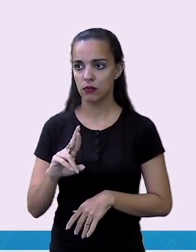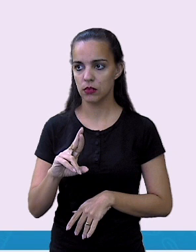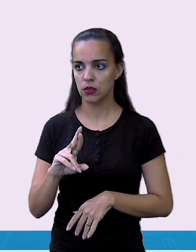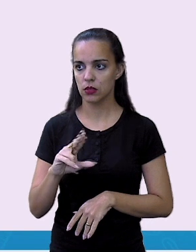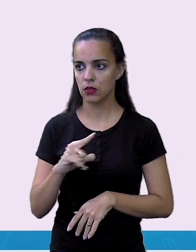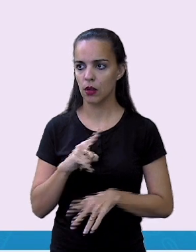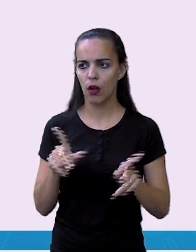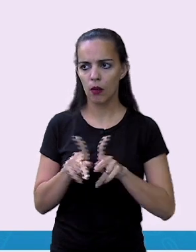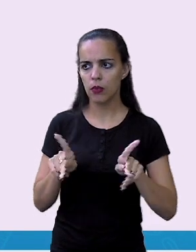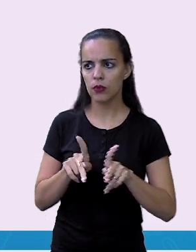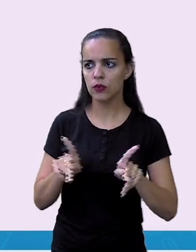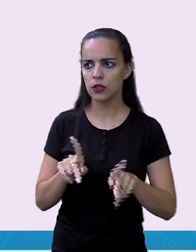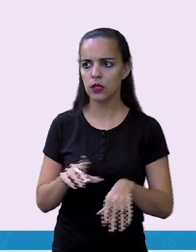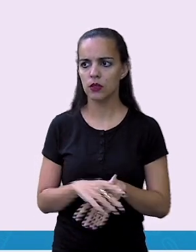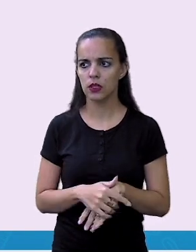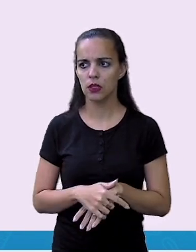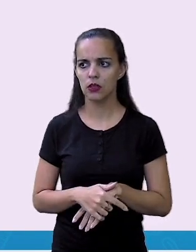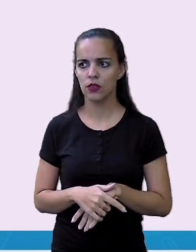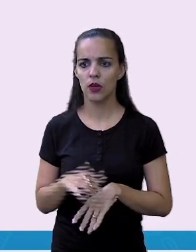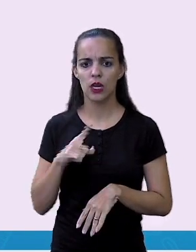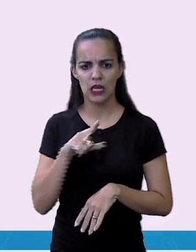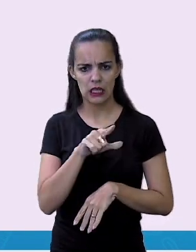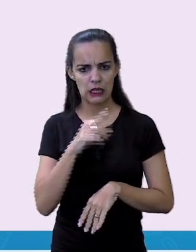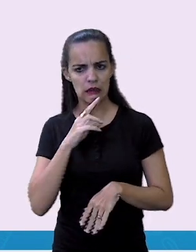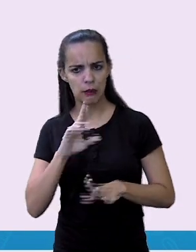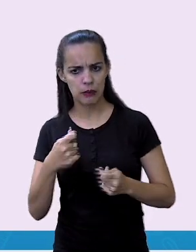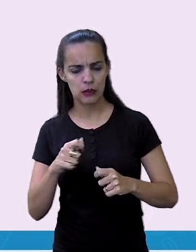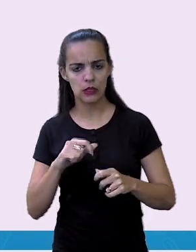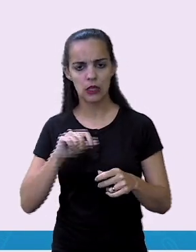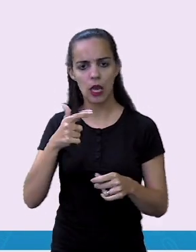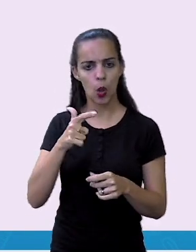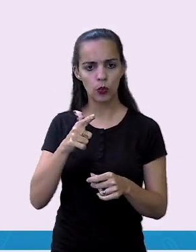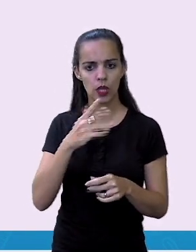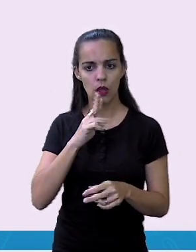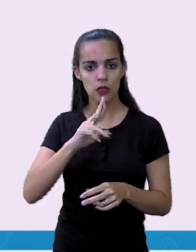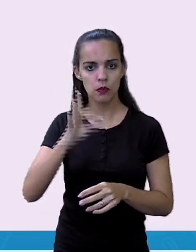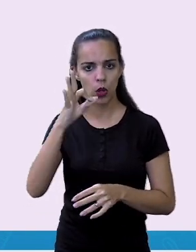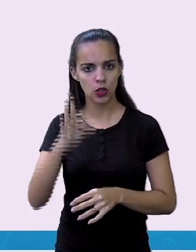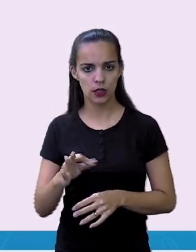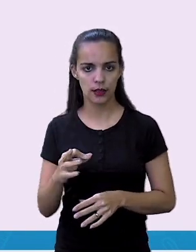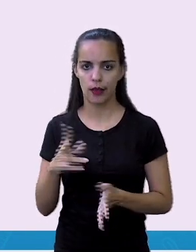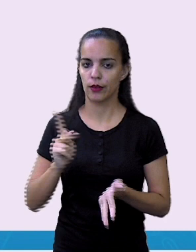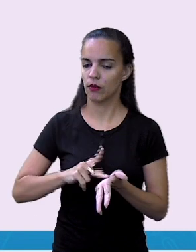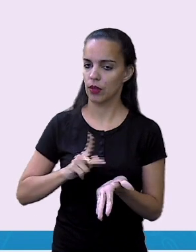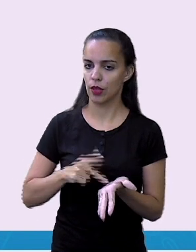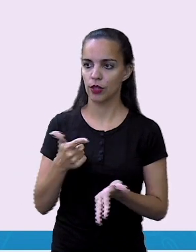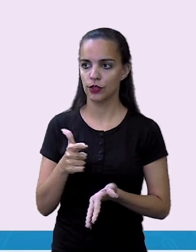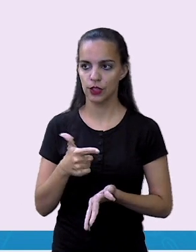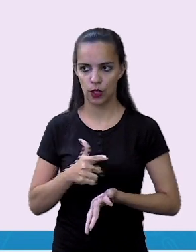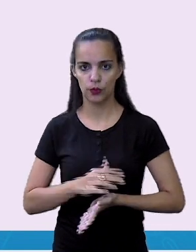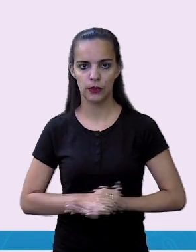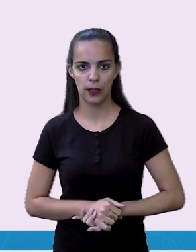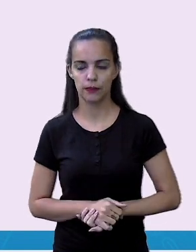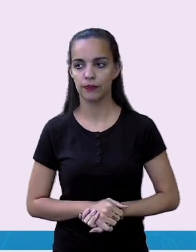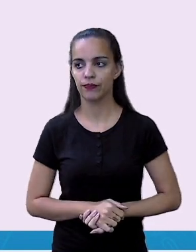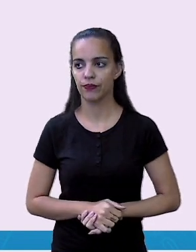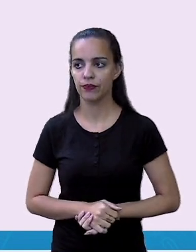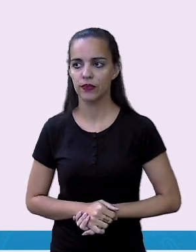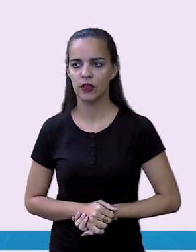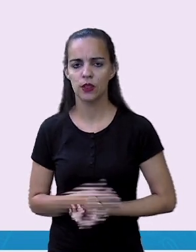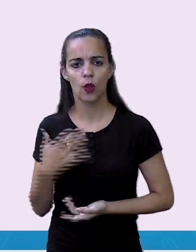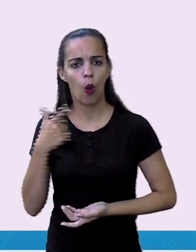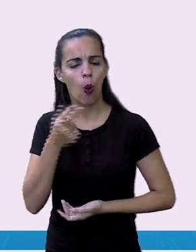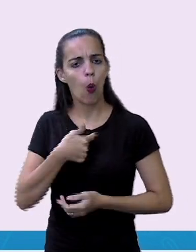aluno, professora, não tem alternativa, mas praticamos da mesma forma. Vamos lá.